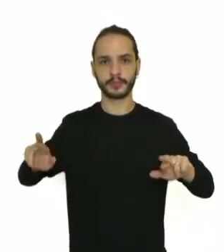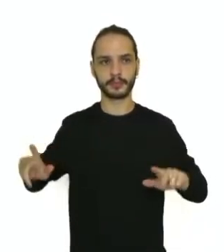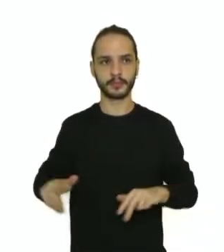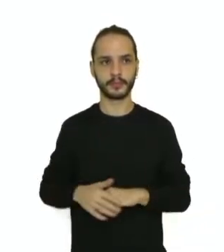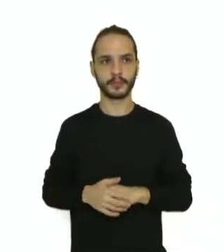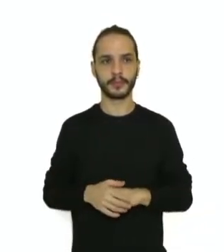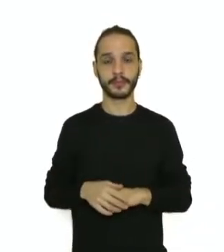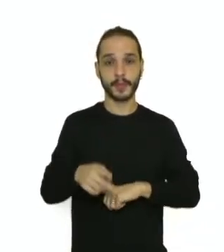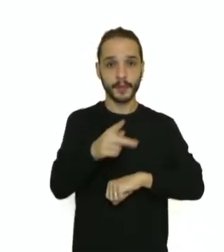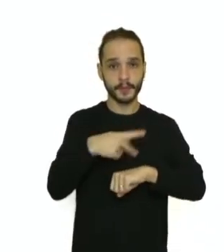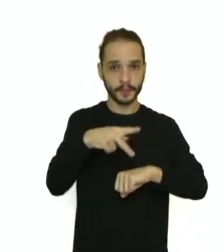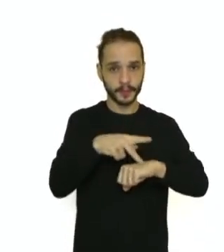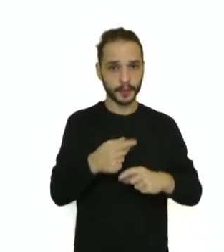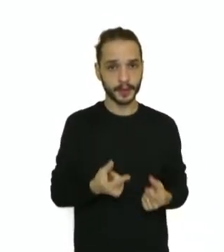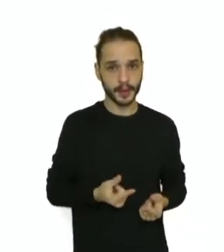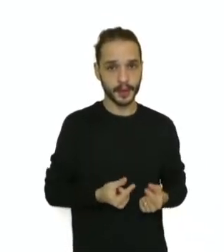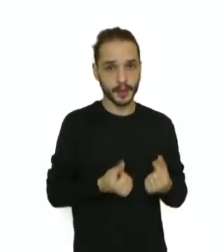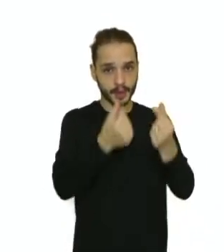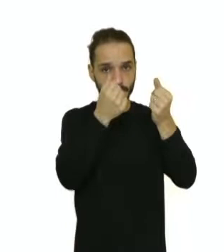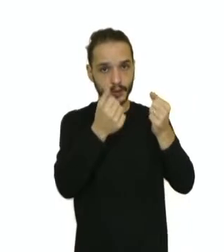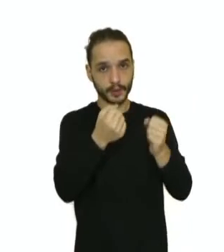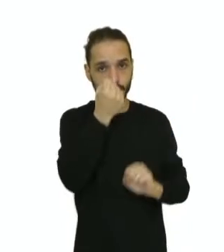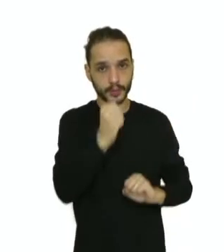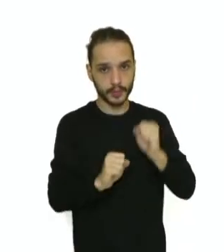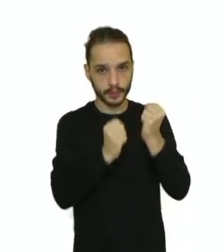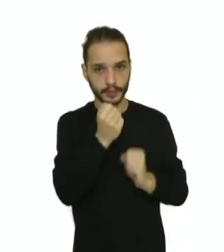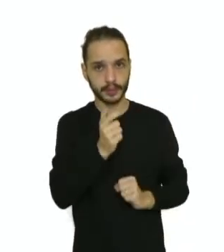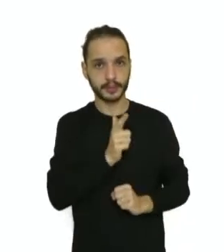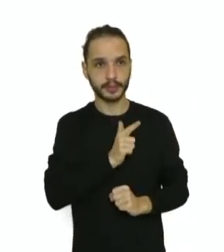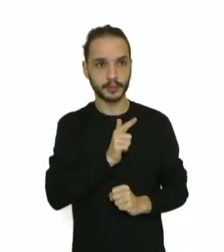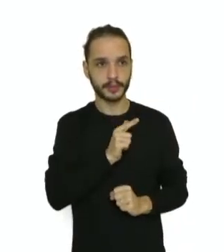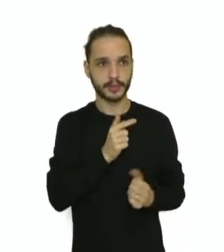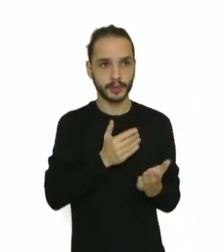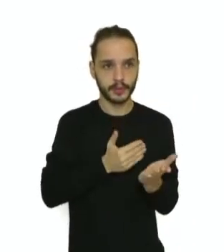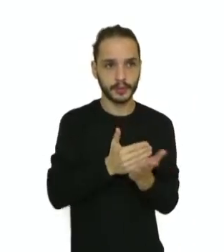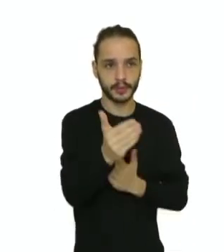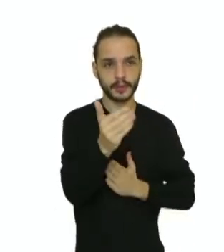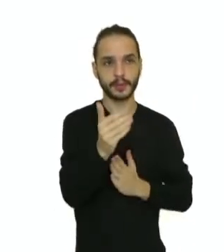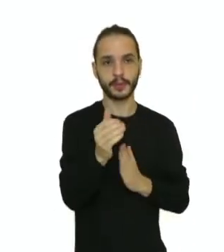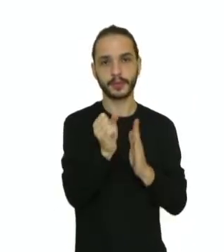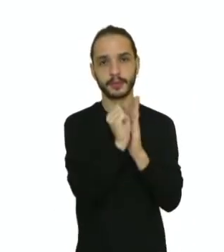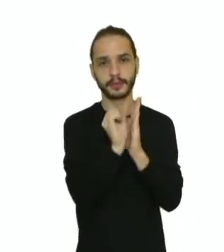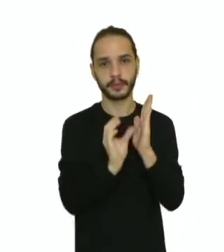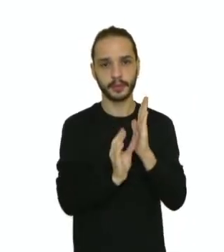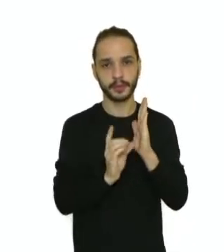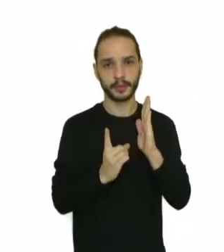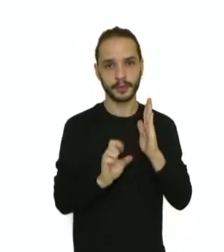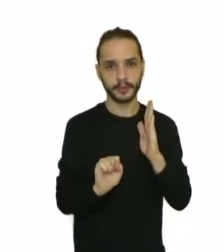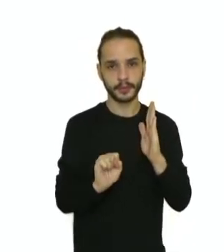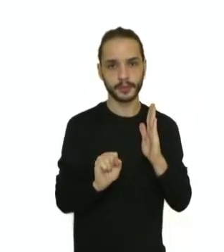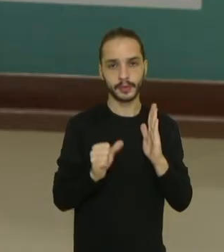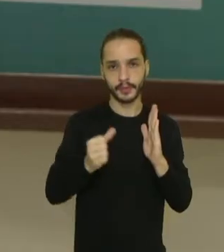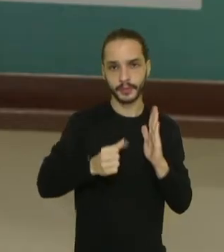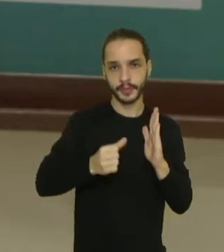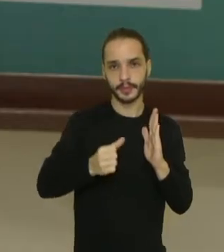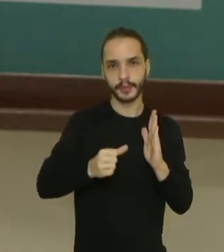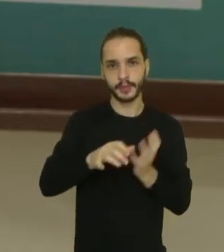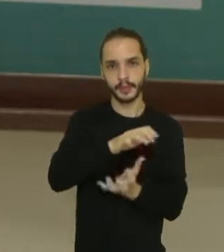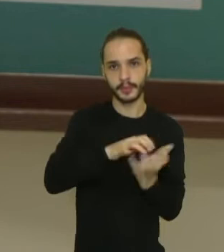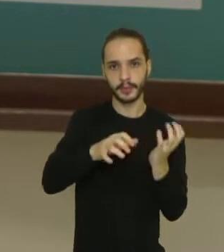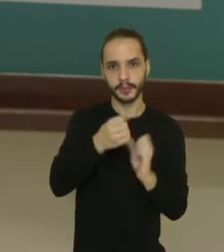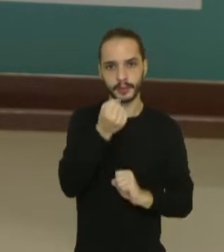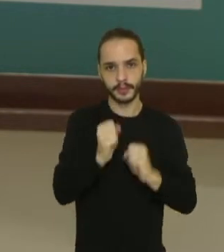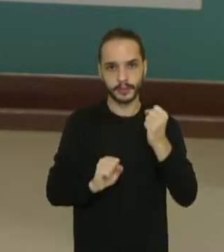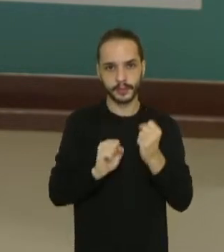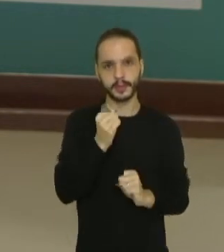e industrializados, a situação foi assim. Processo iniciado no século XVIII, com a primeira Revolução Industrial.